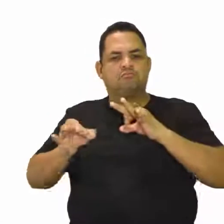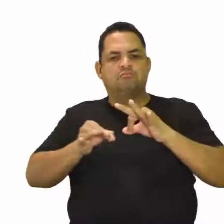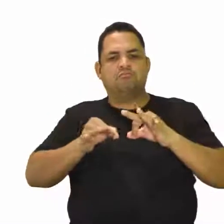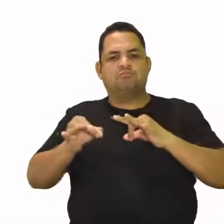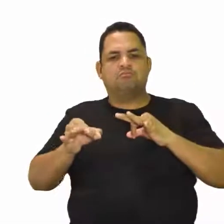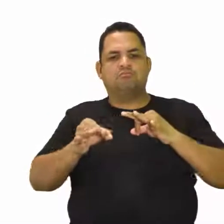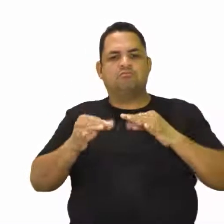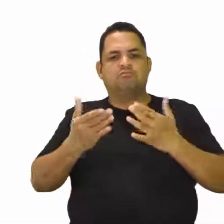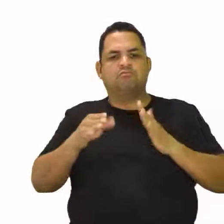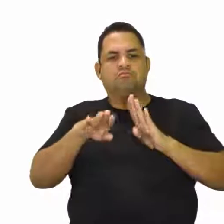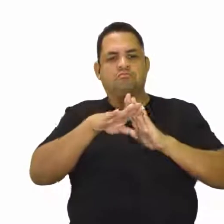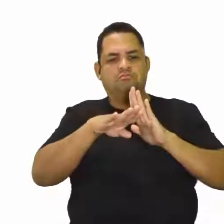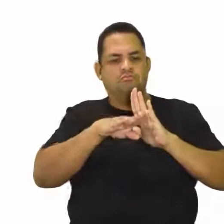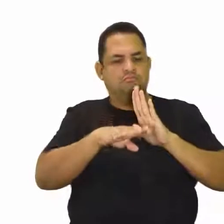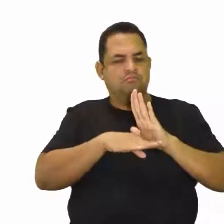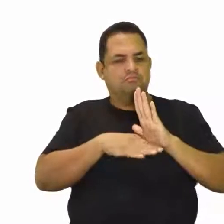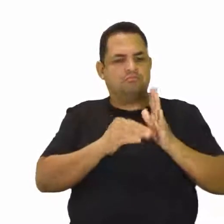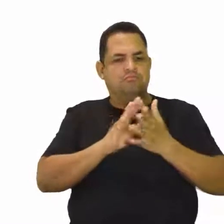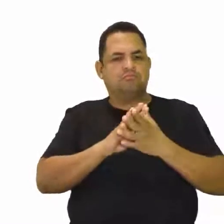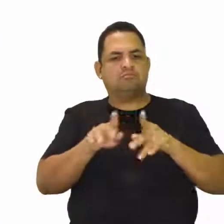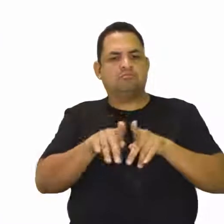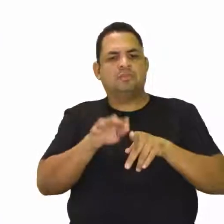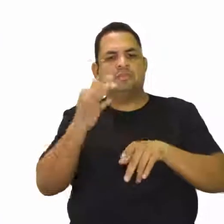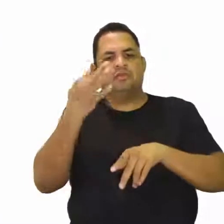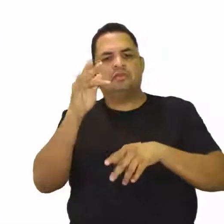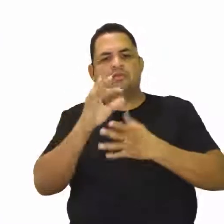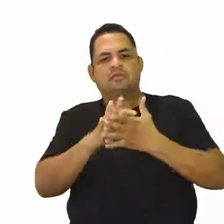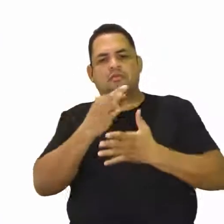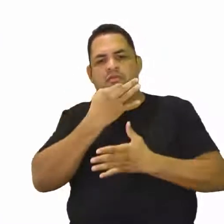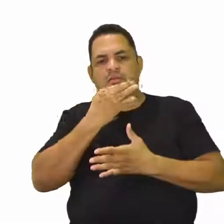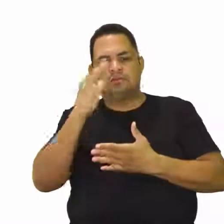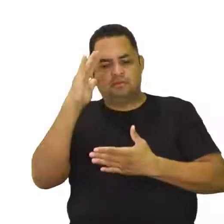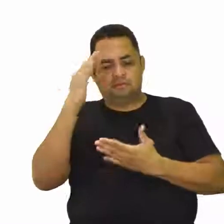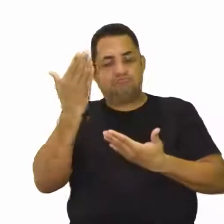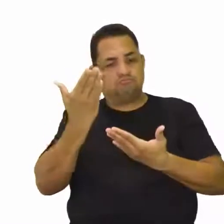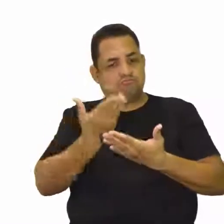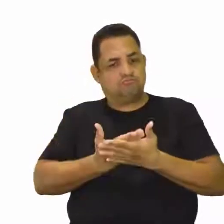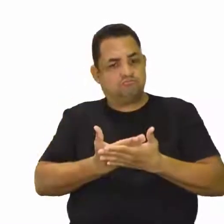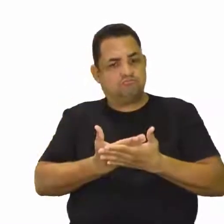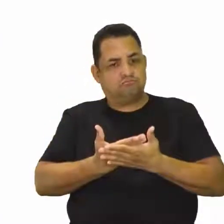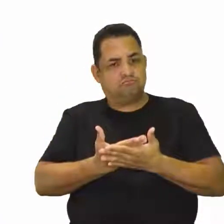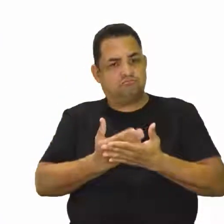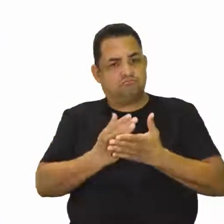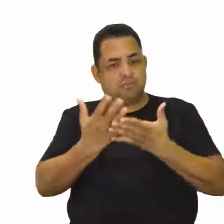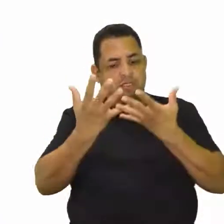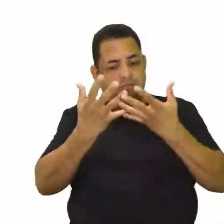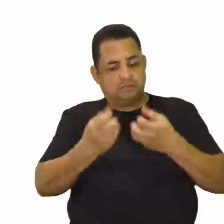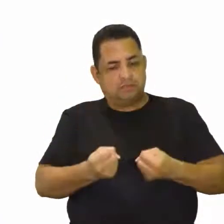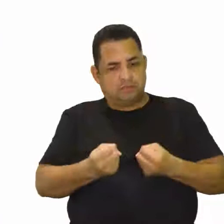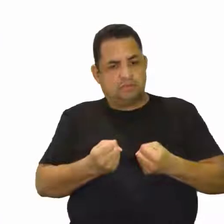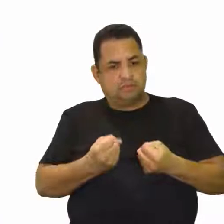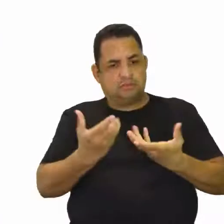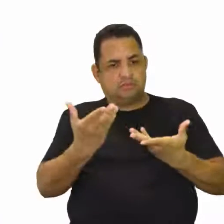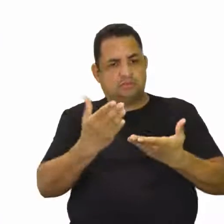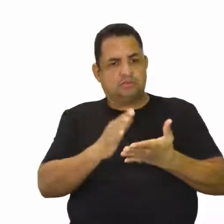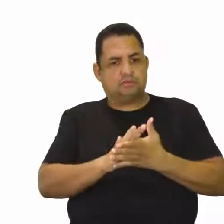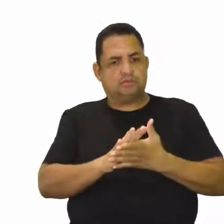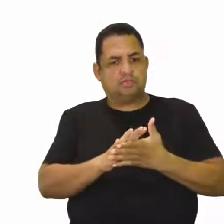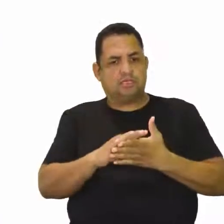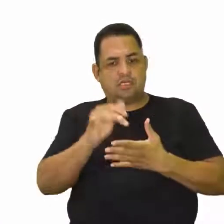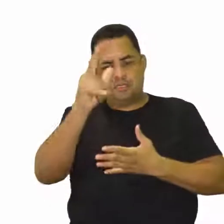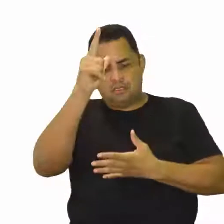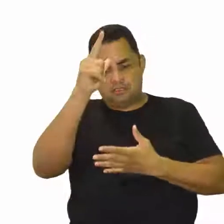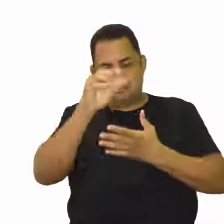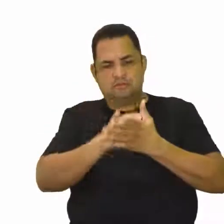e tanto a França como a Inglaterra foram convencidas pela Alemanha, pelos desejos